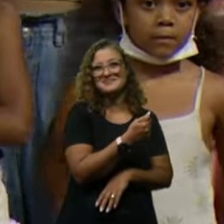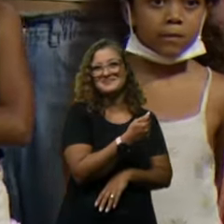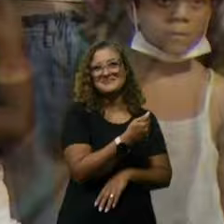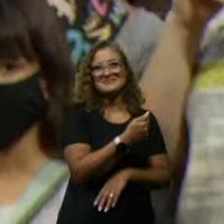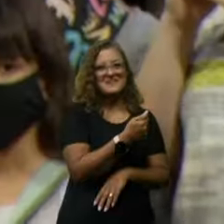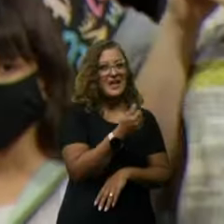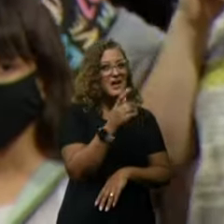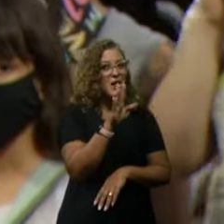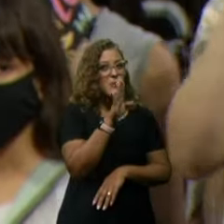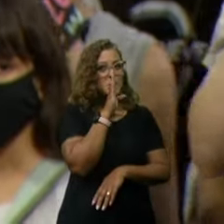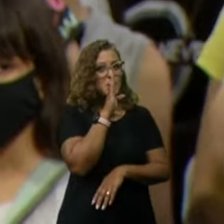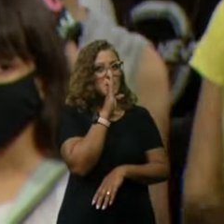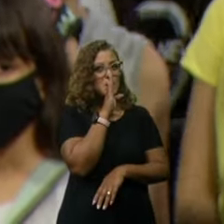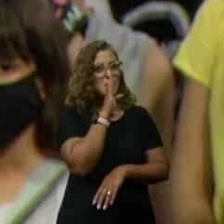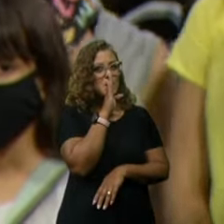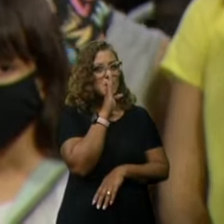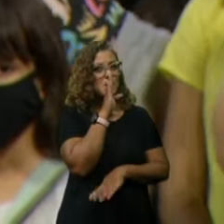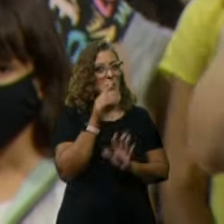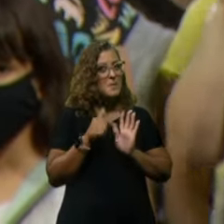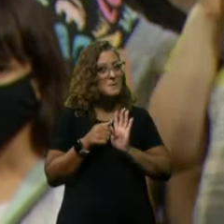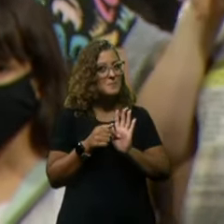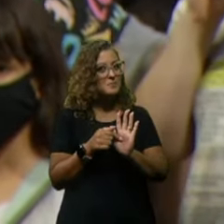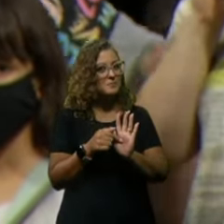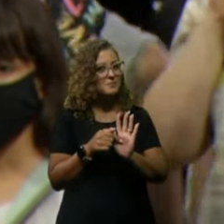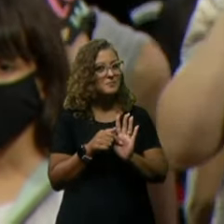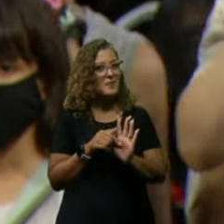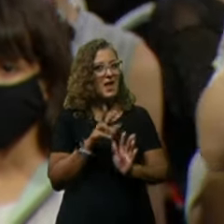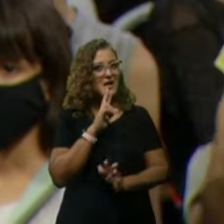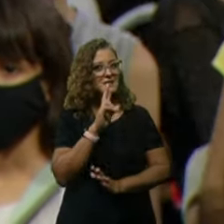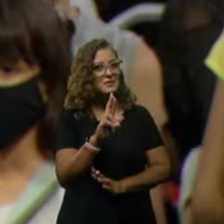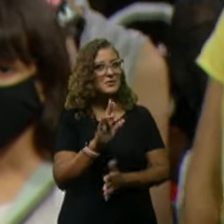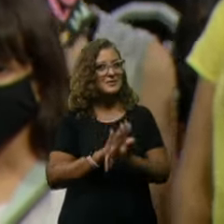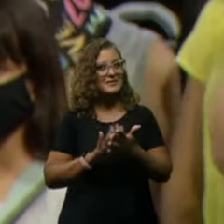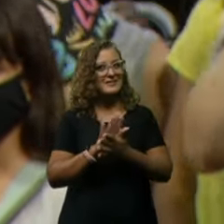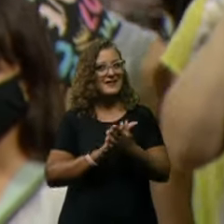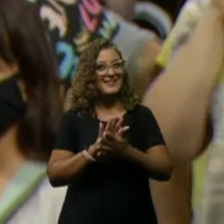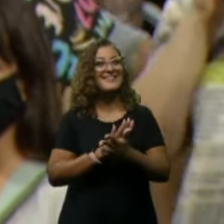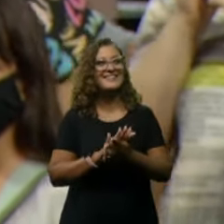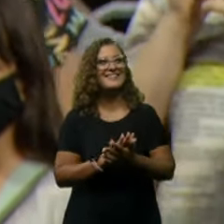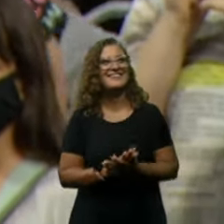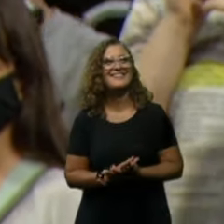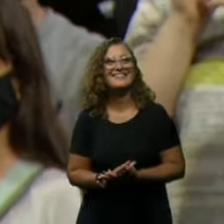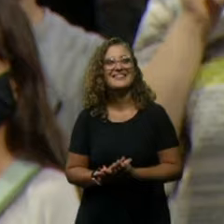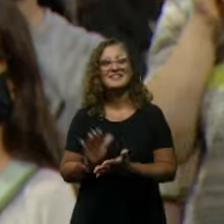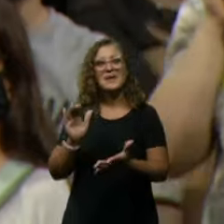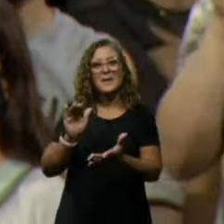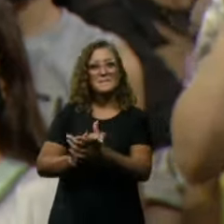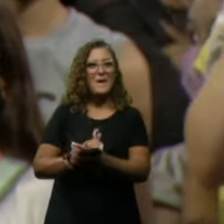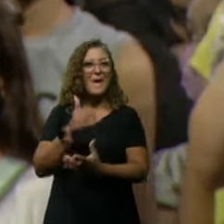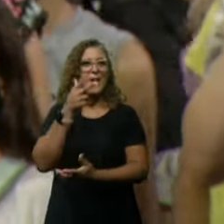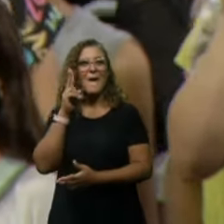e não fala nada e olha o teu marido diz assim